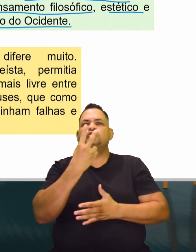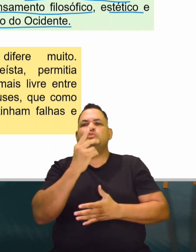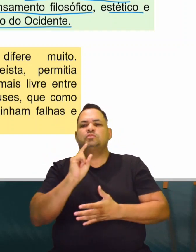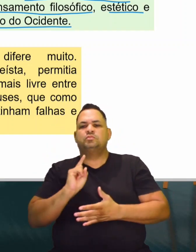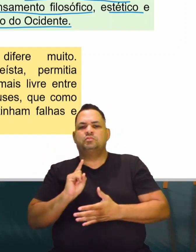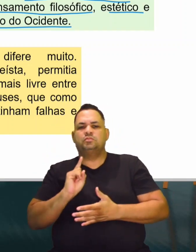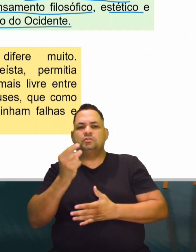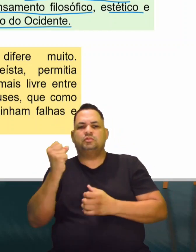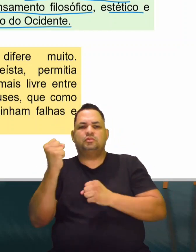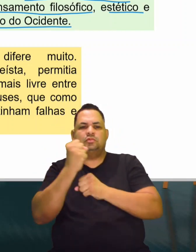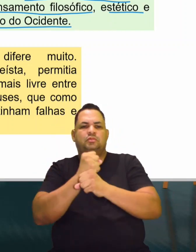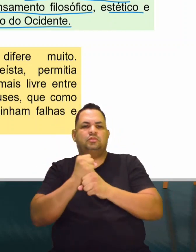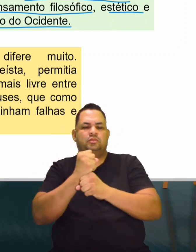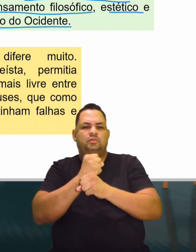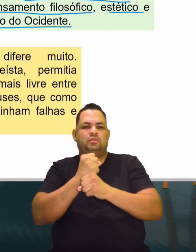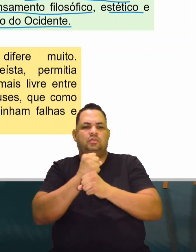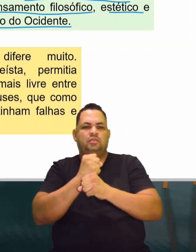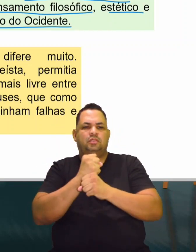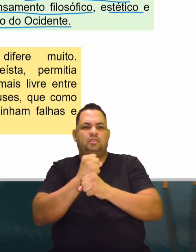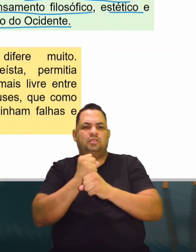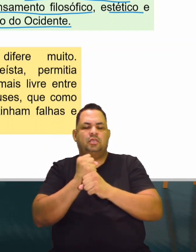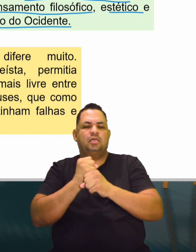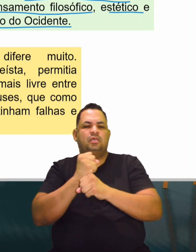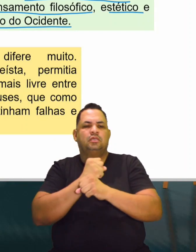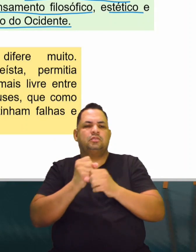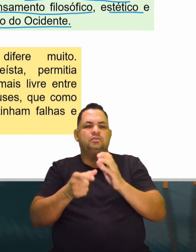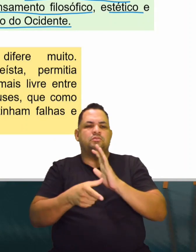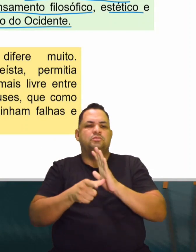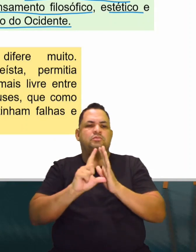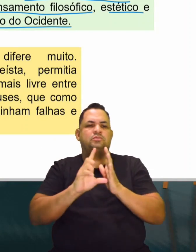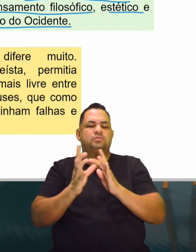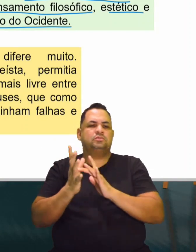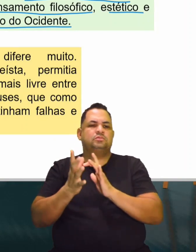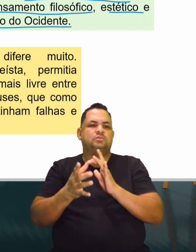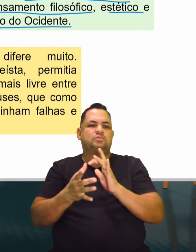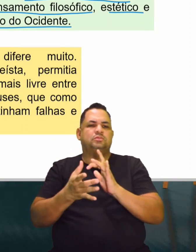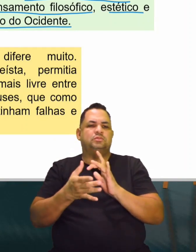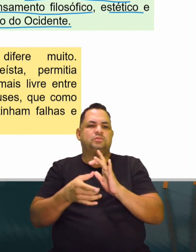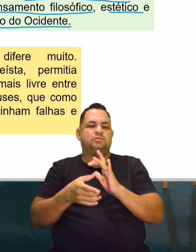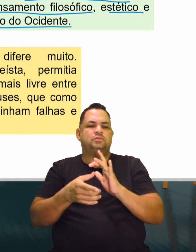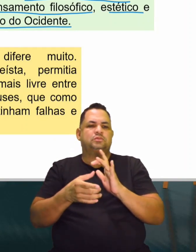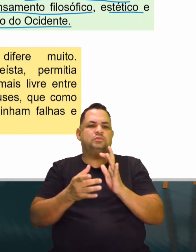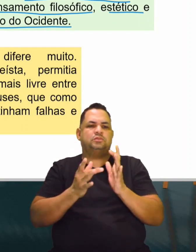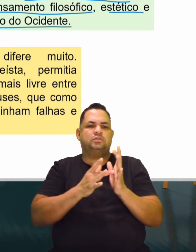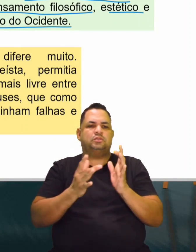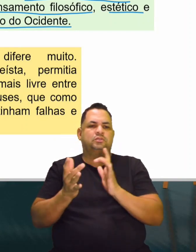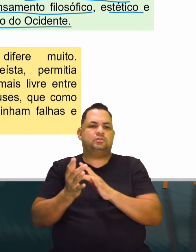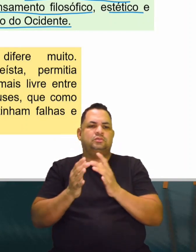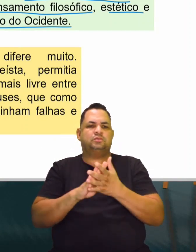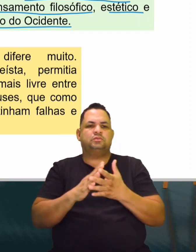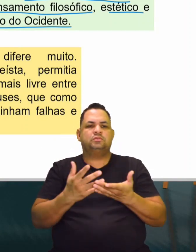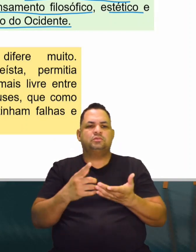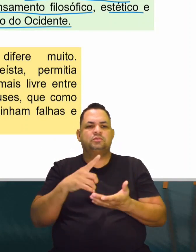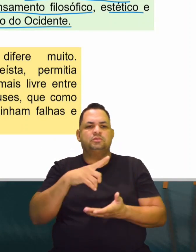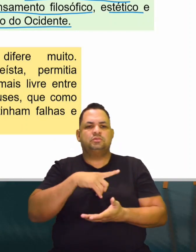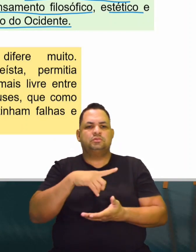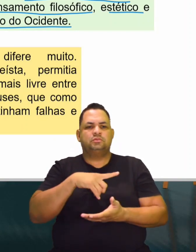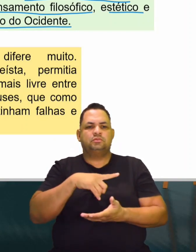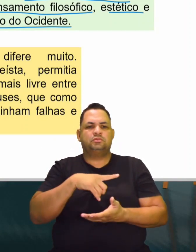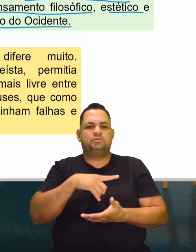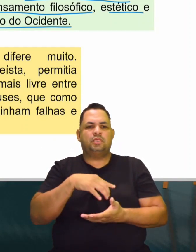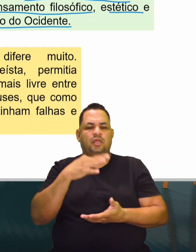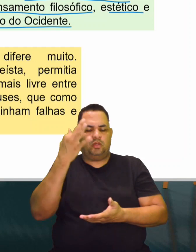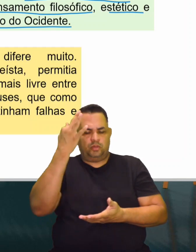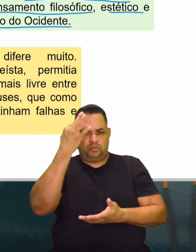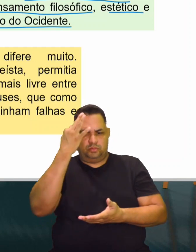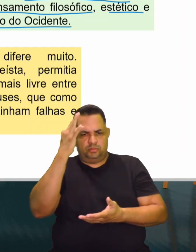havia ali na Grécia vários filósofos, depois eu vou trazer o nome desse filósofo que desenvolveu aí,